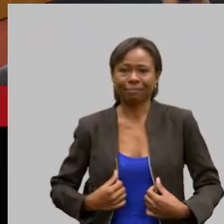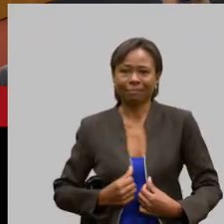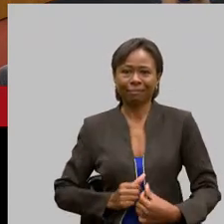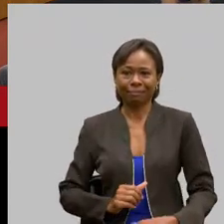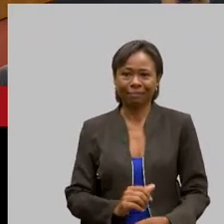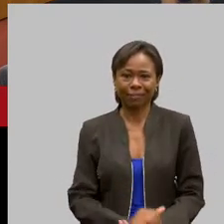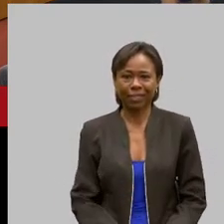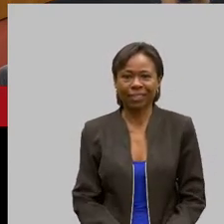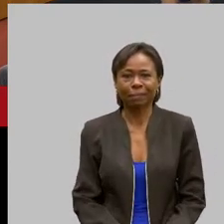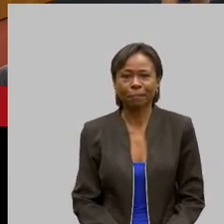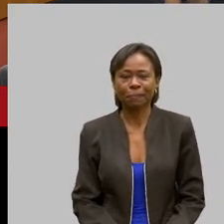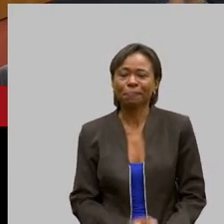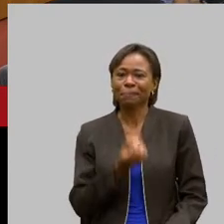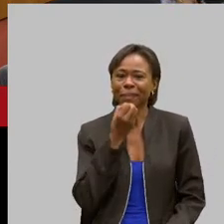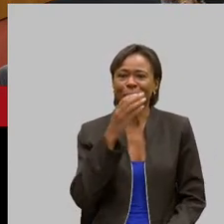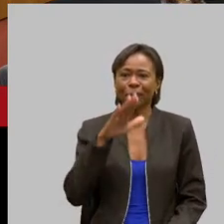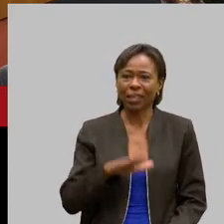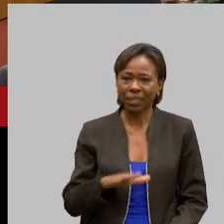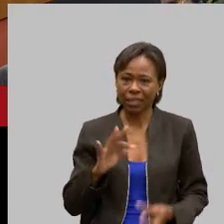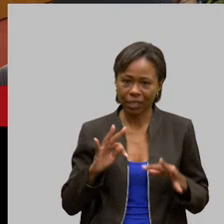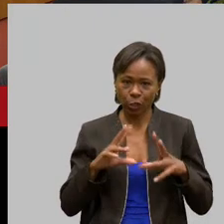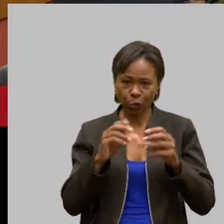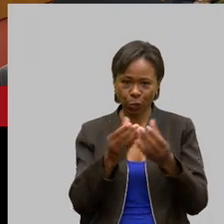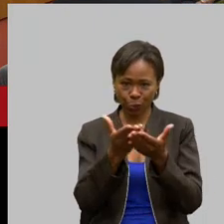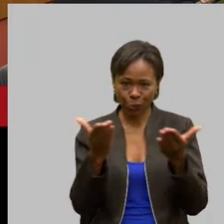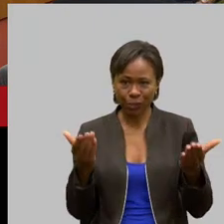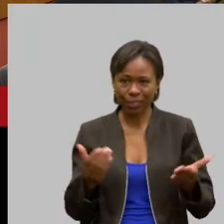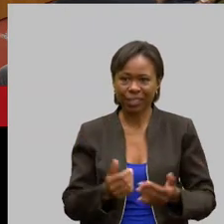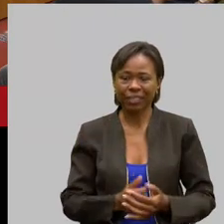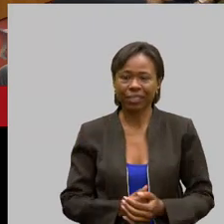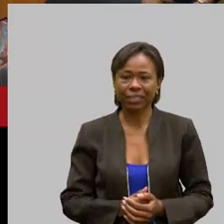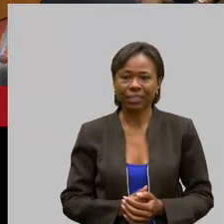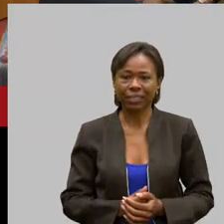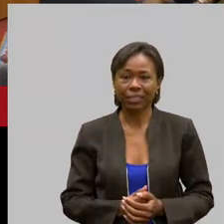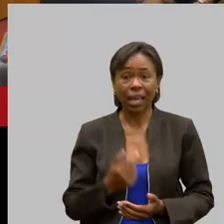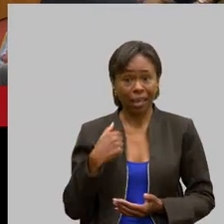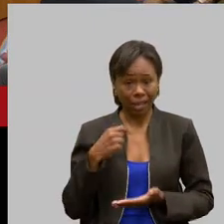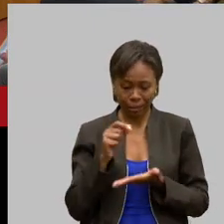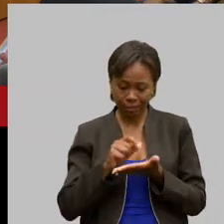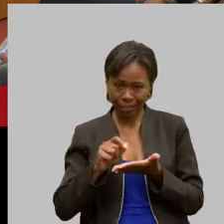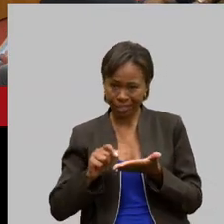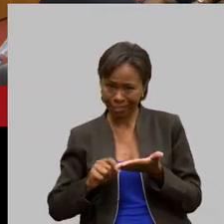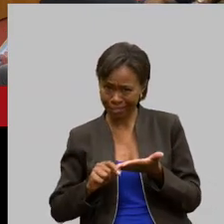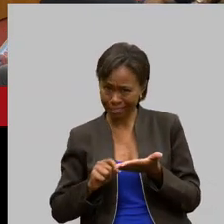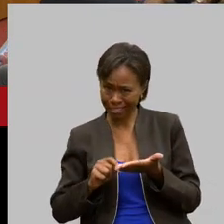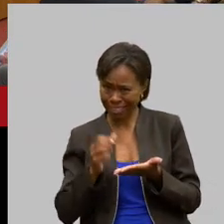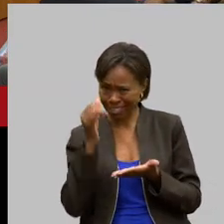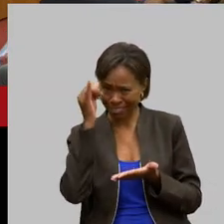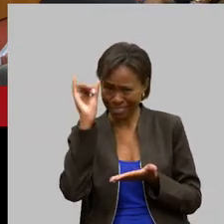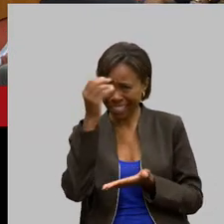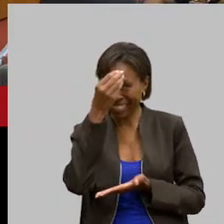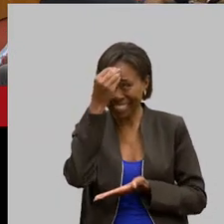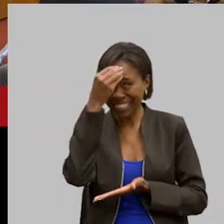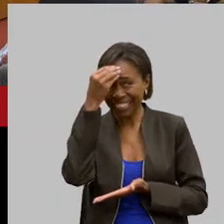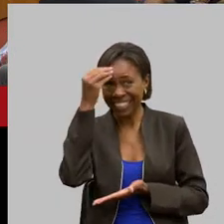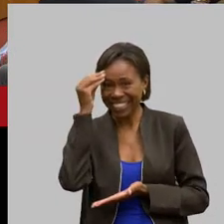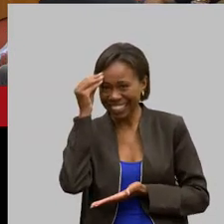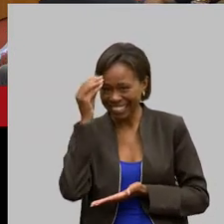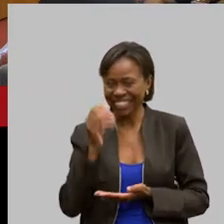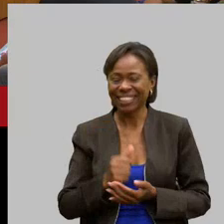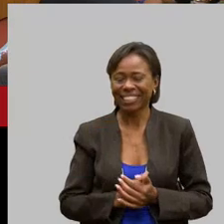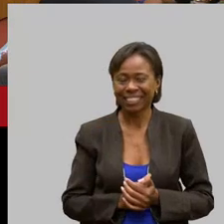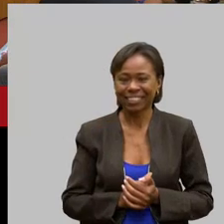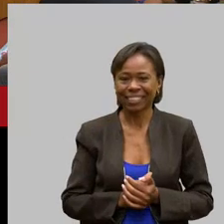Divinópolis Boa tarde a todos eu escrevi porque eu acabo esquecendo gente